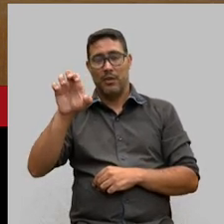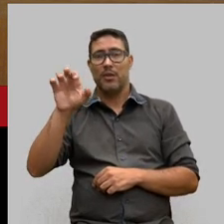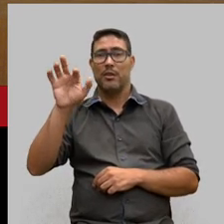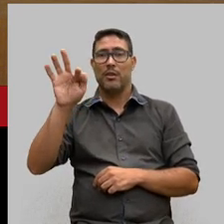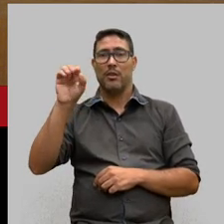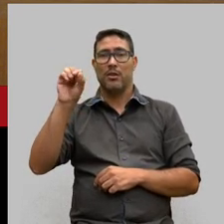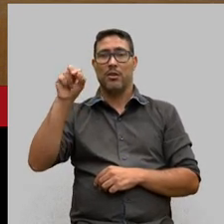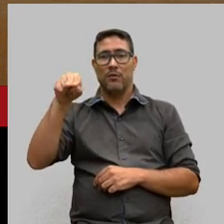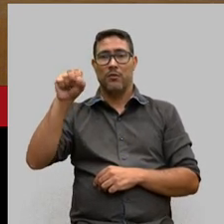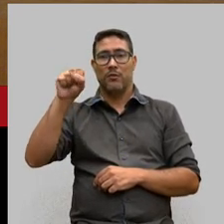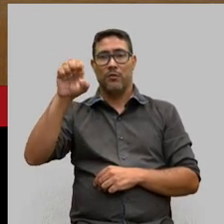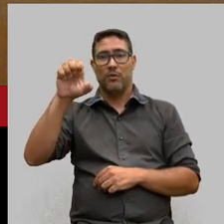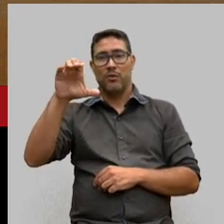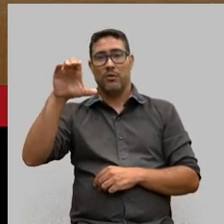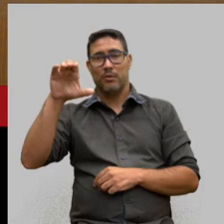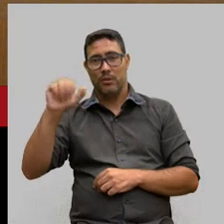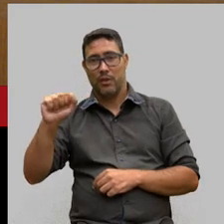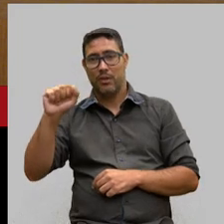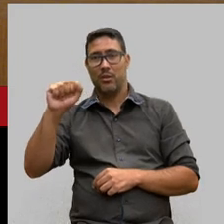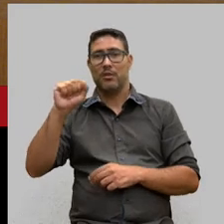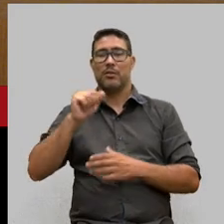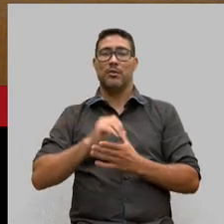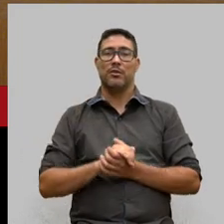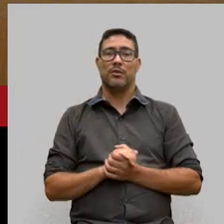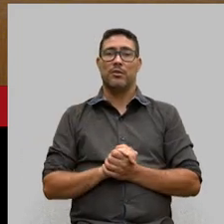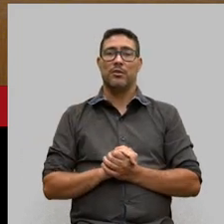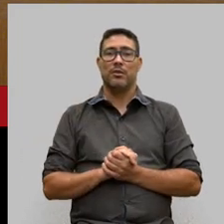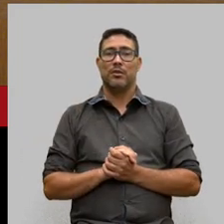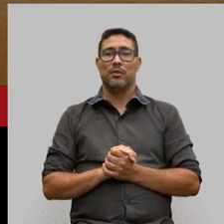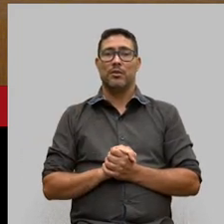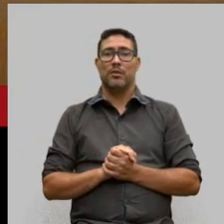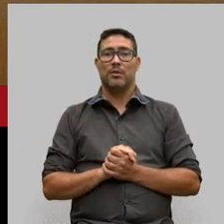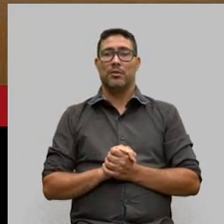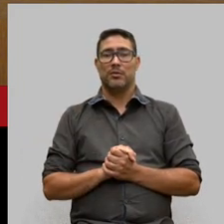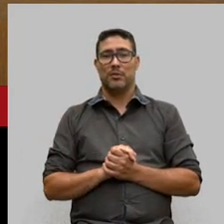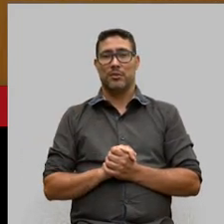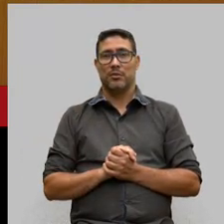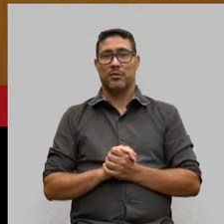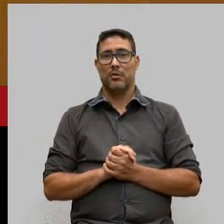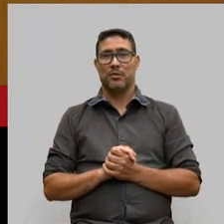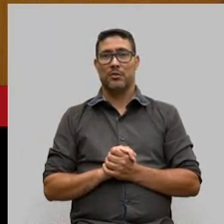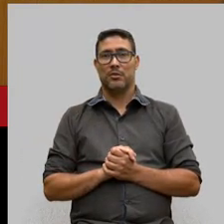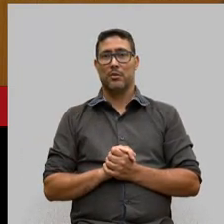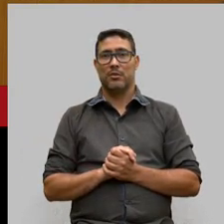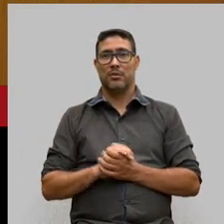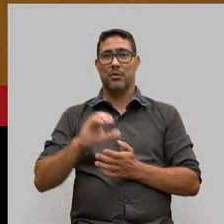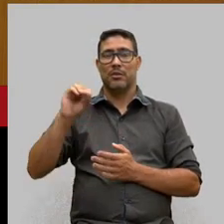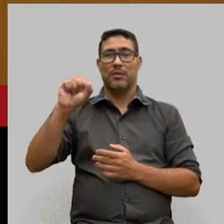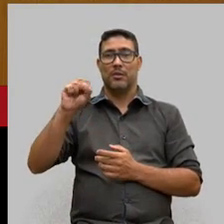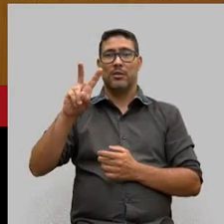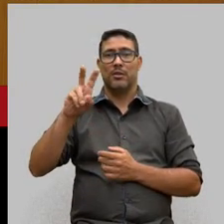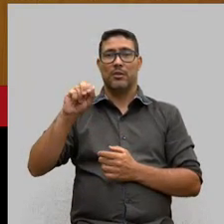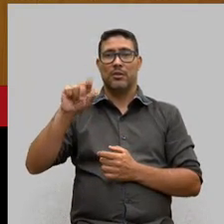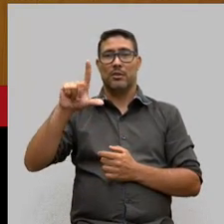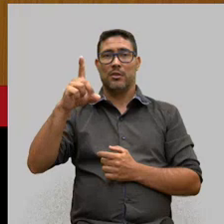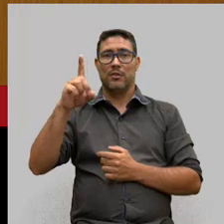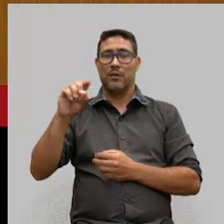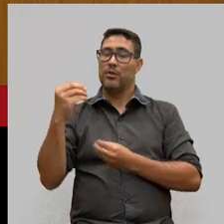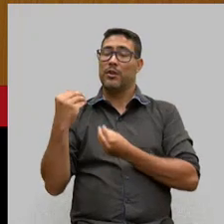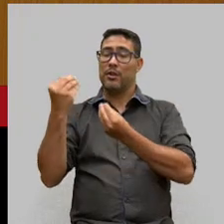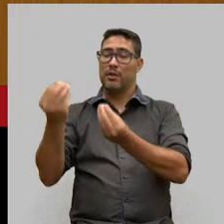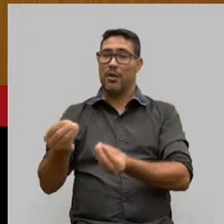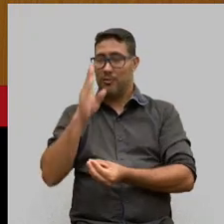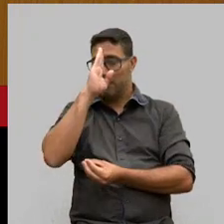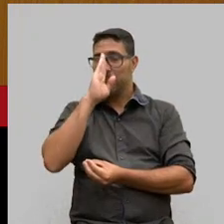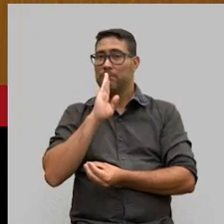Instagram se eu puder ser útil alguma coisa disponham sempre e o Osvaldo gentilmente você deu para nós um exemplar do seu livro pra gente